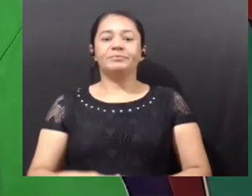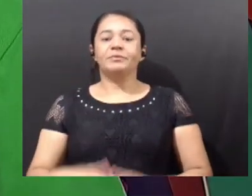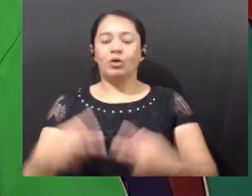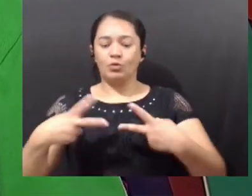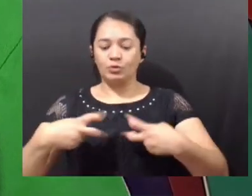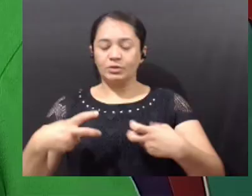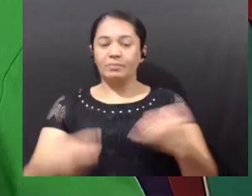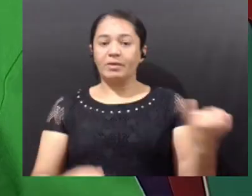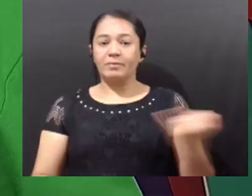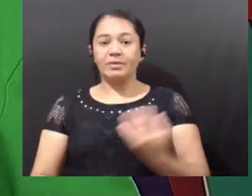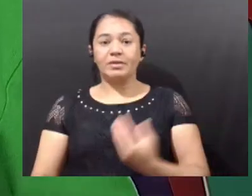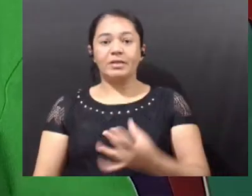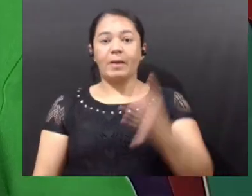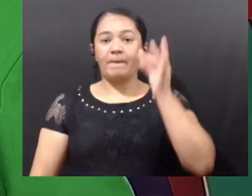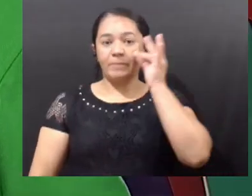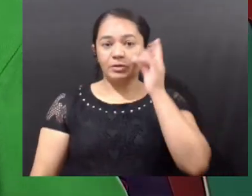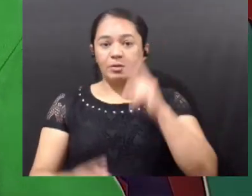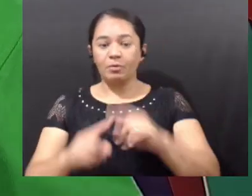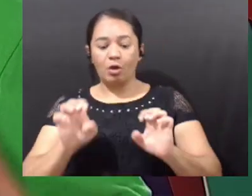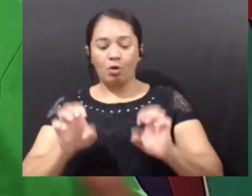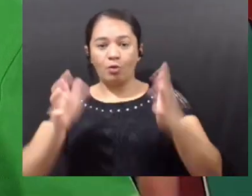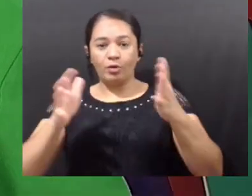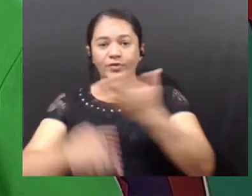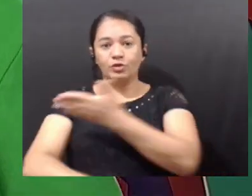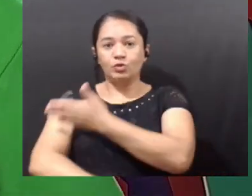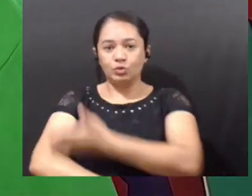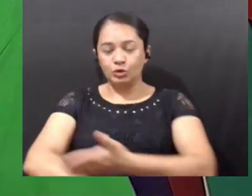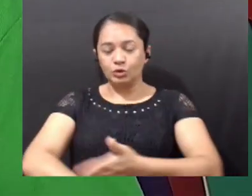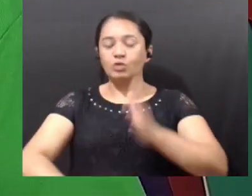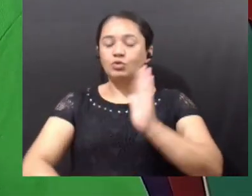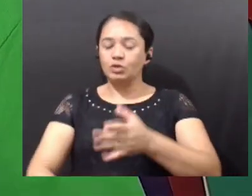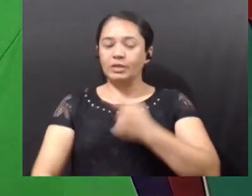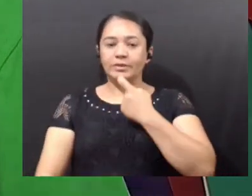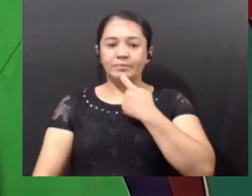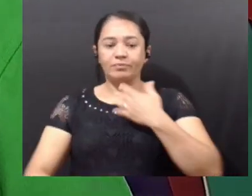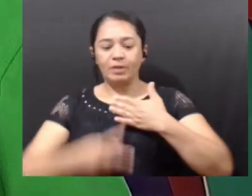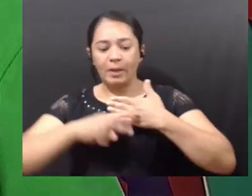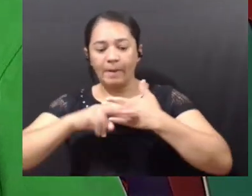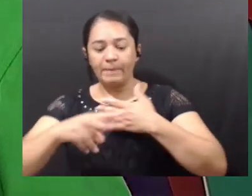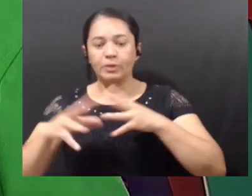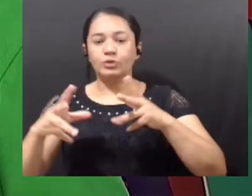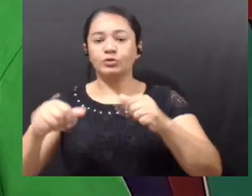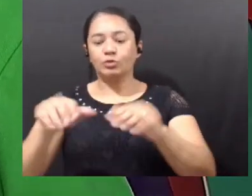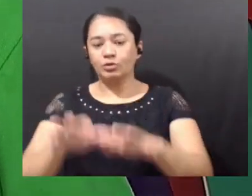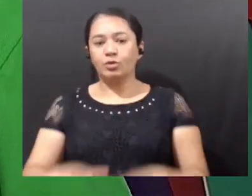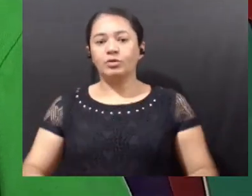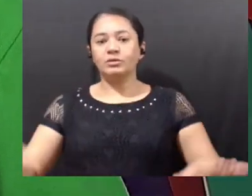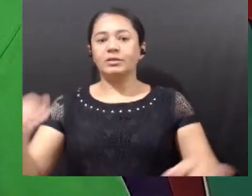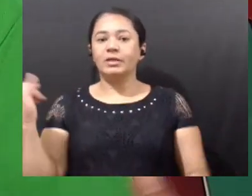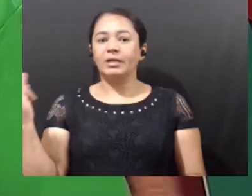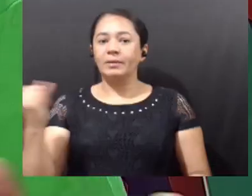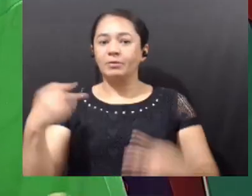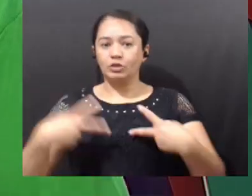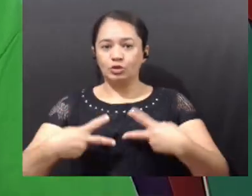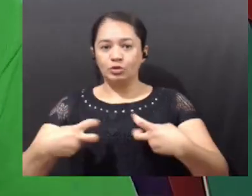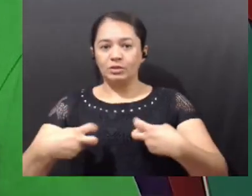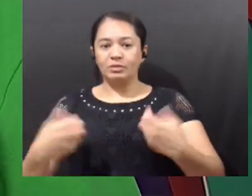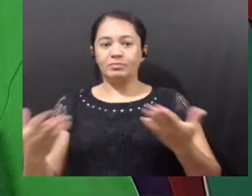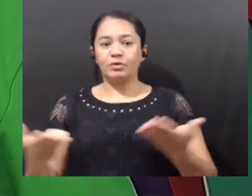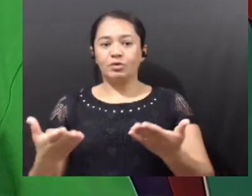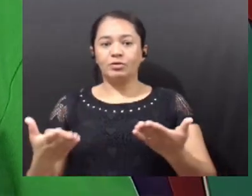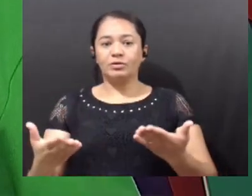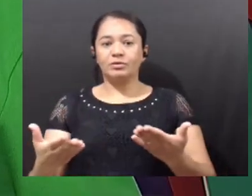esse evento já é um evento tradicional na cidade, impacta toda a região. A importância do Sebrae estar aqui, como vocês podem ver